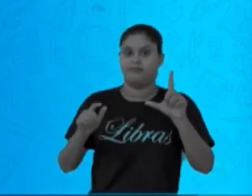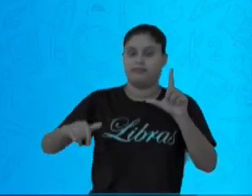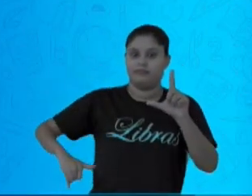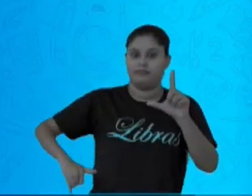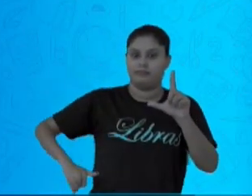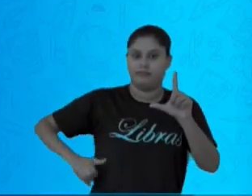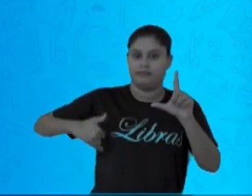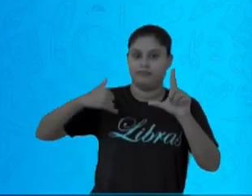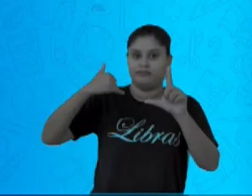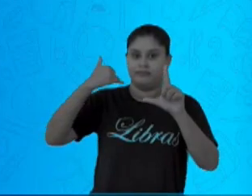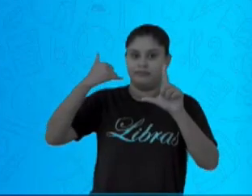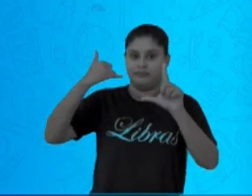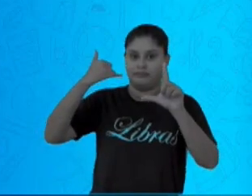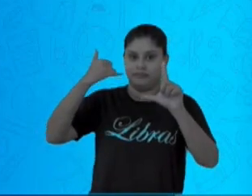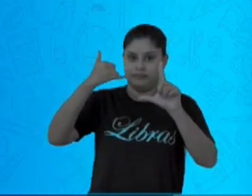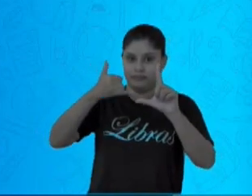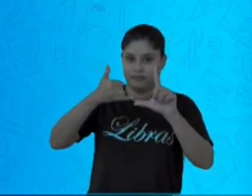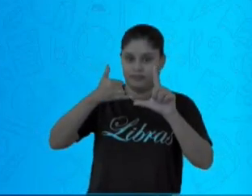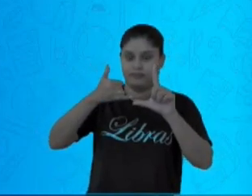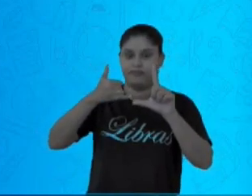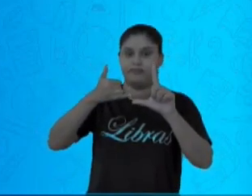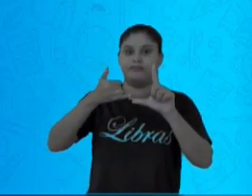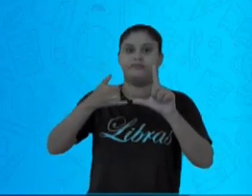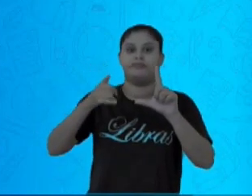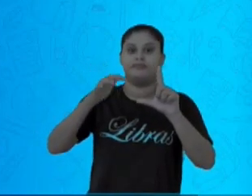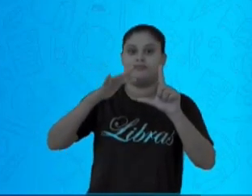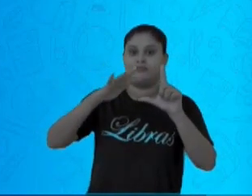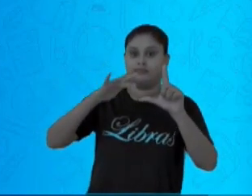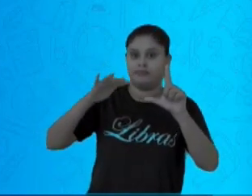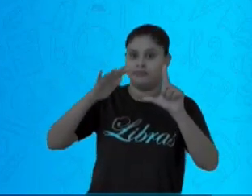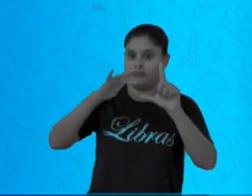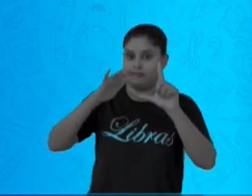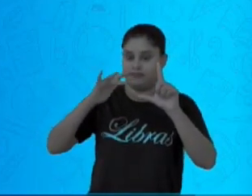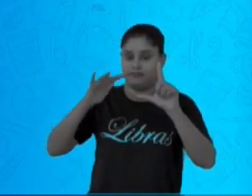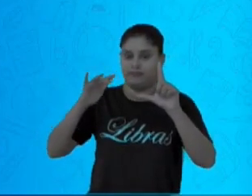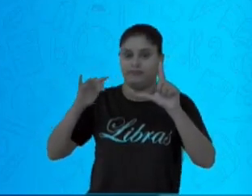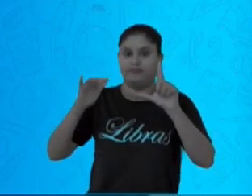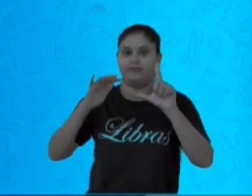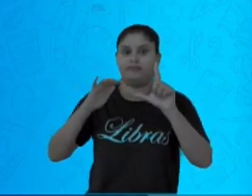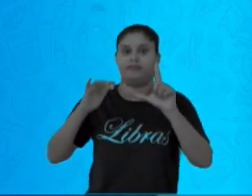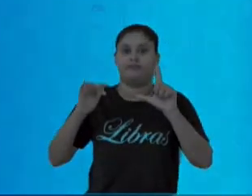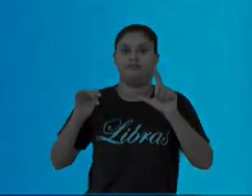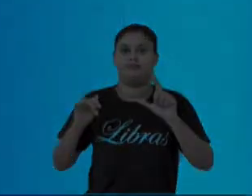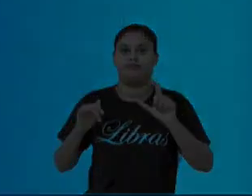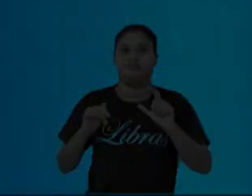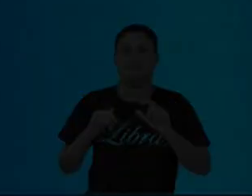SMEDGV, basta apontar a câmera do seu celular na imagem que aparece no canto da tela.